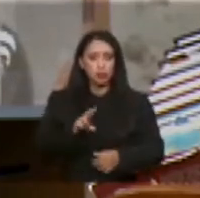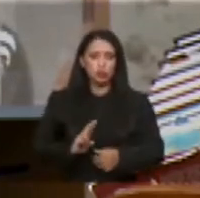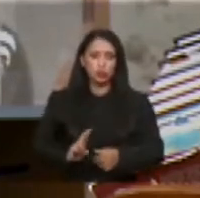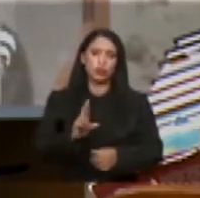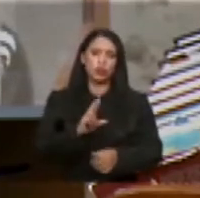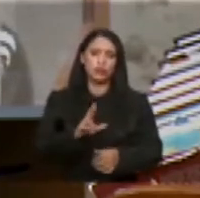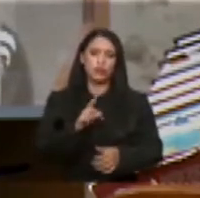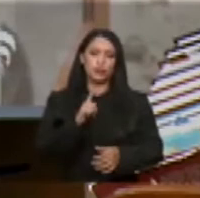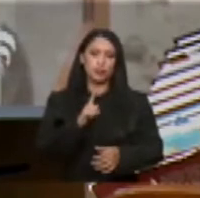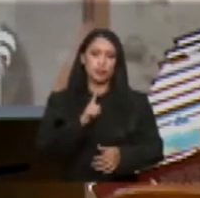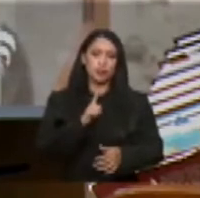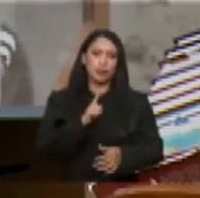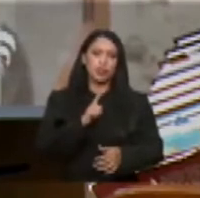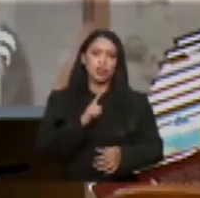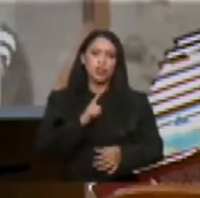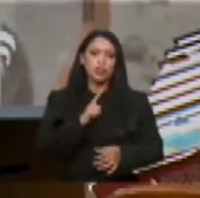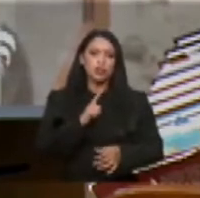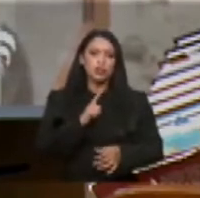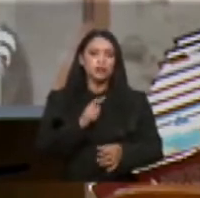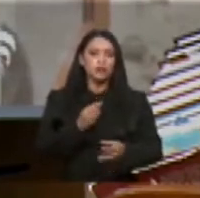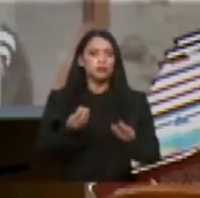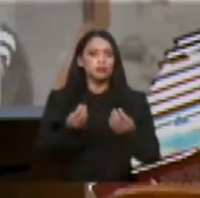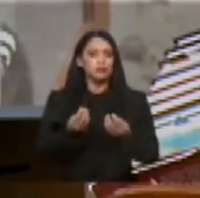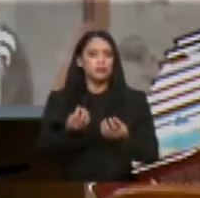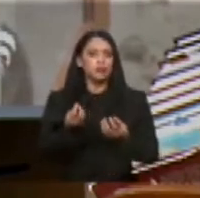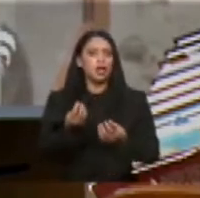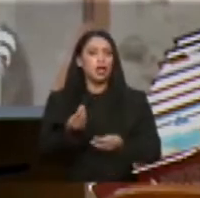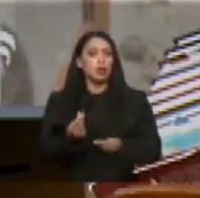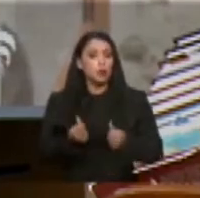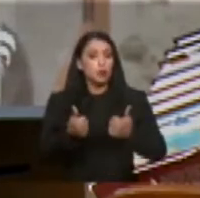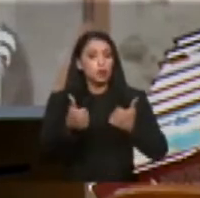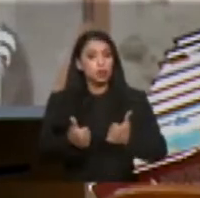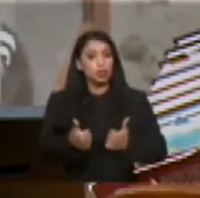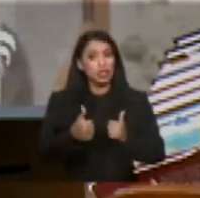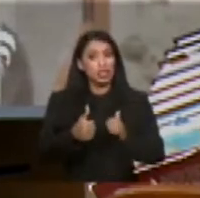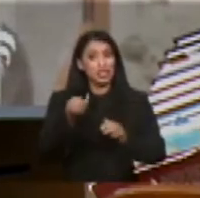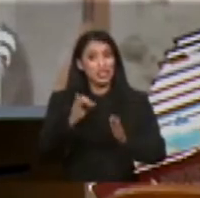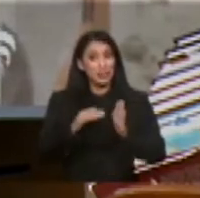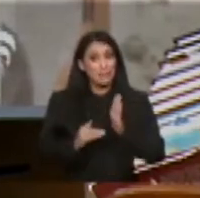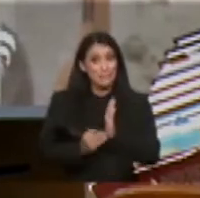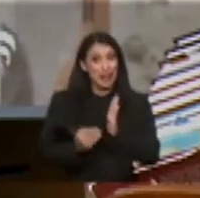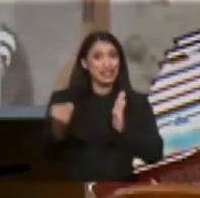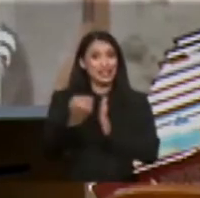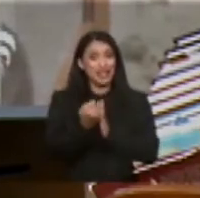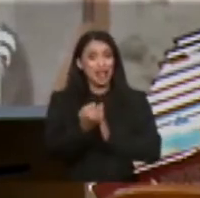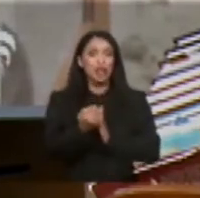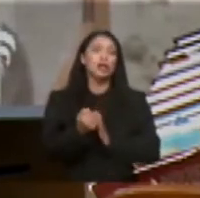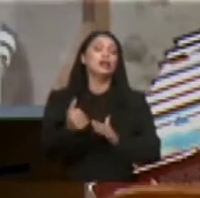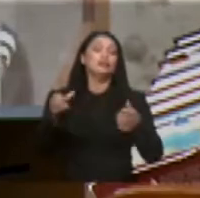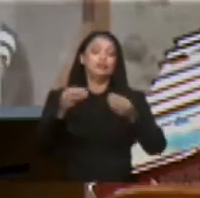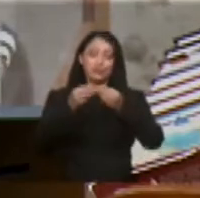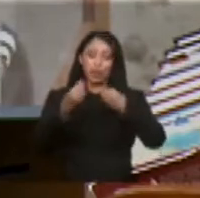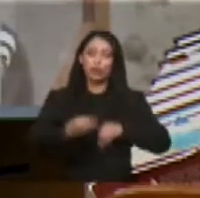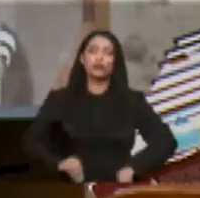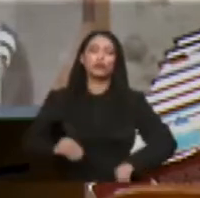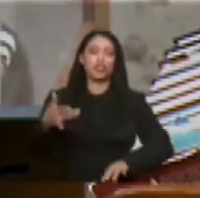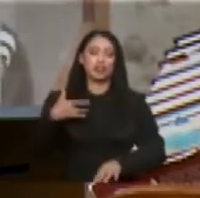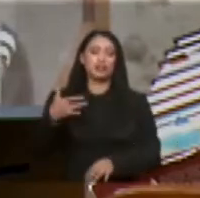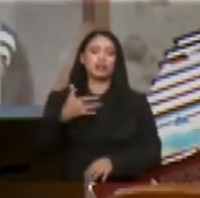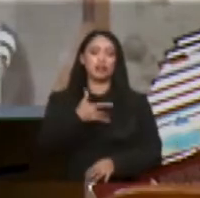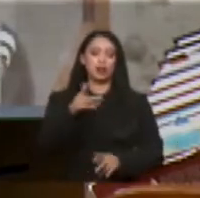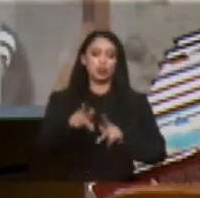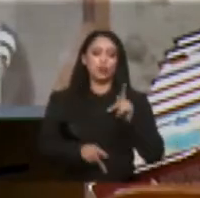primários, índices de concentrações de poluentes que, ultrapassados, poderão afetar a saúde da população, e